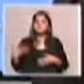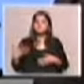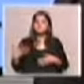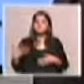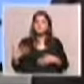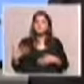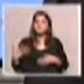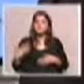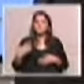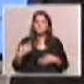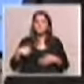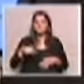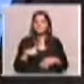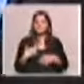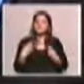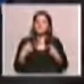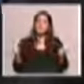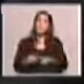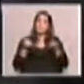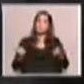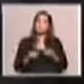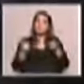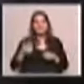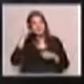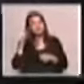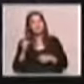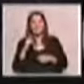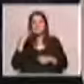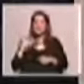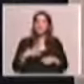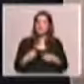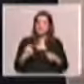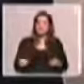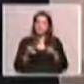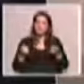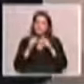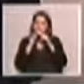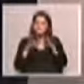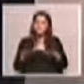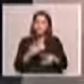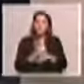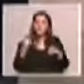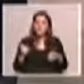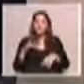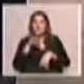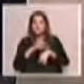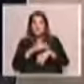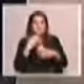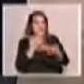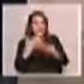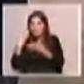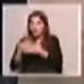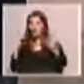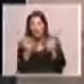que gostamos de, no fundo, promover esta ideia, é uma grande ideia que gostamos de promover e divulgar, é que não é contagiosa, portanto, não tenham qualquer